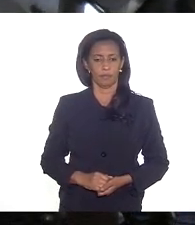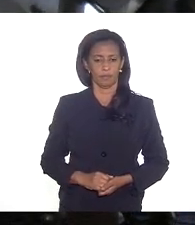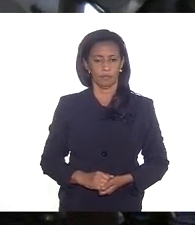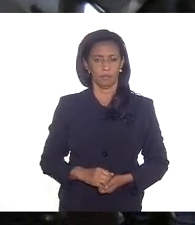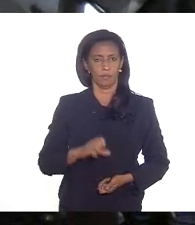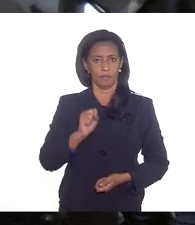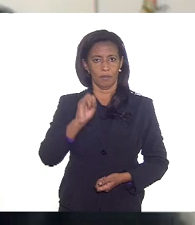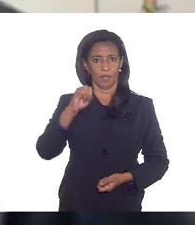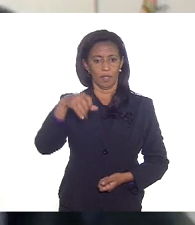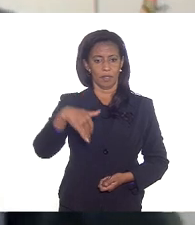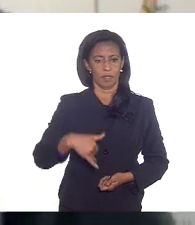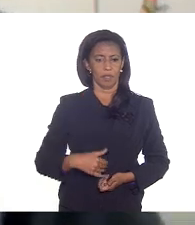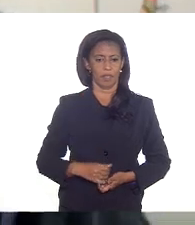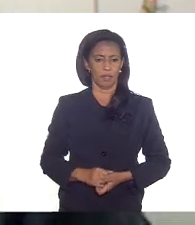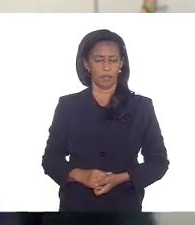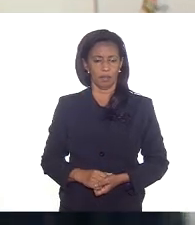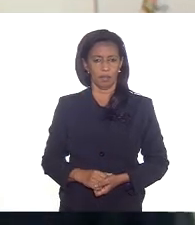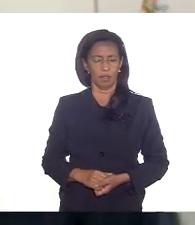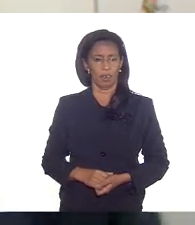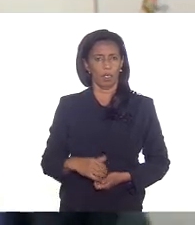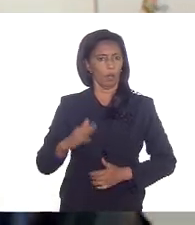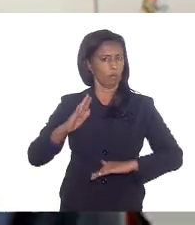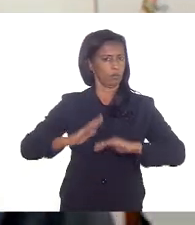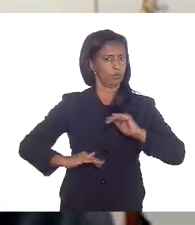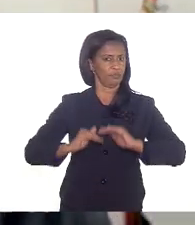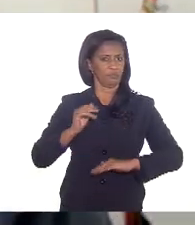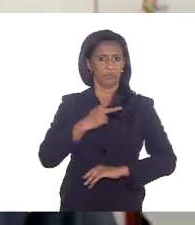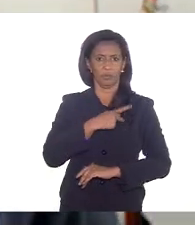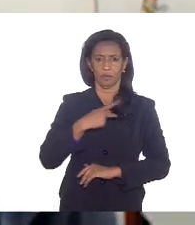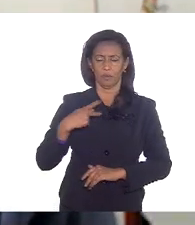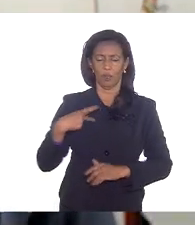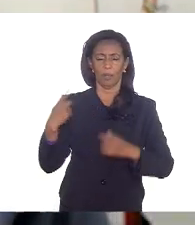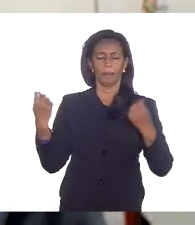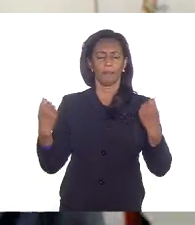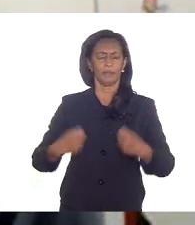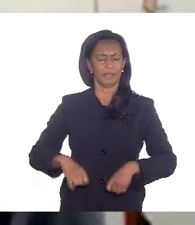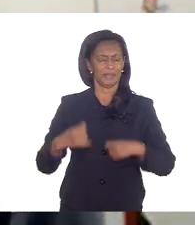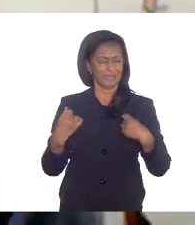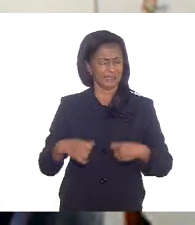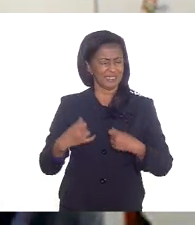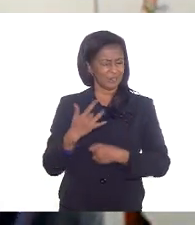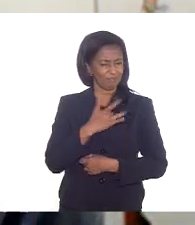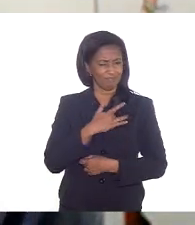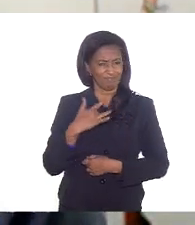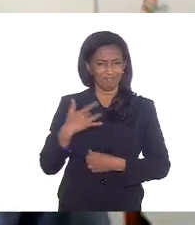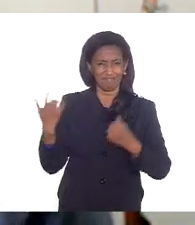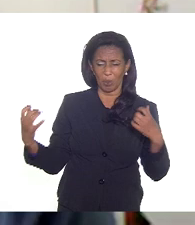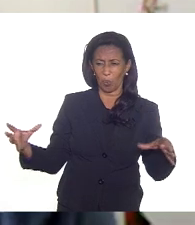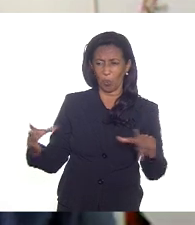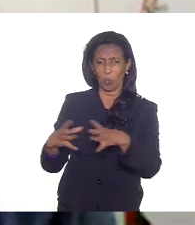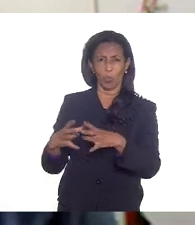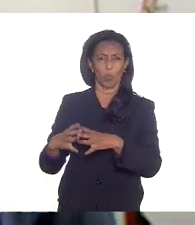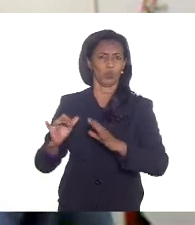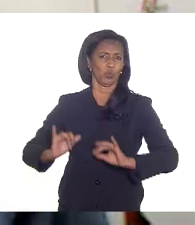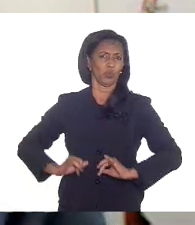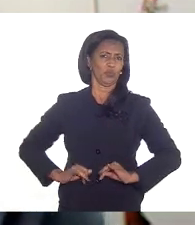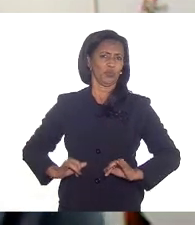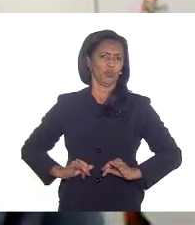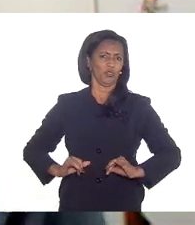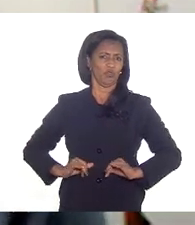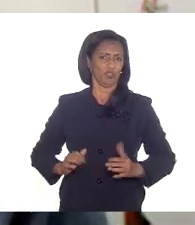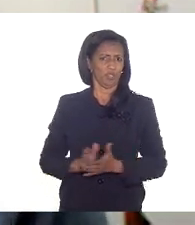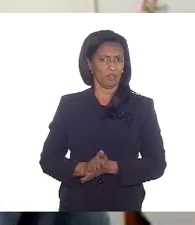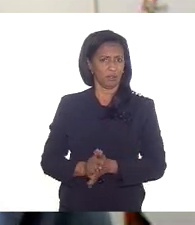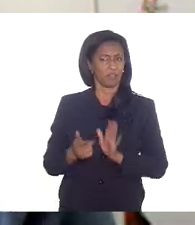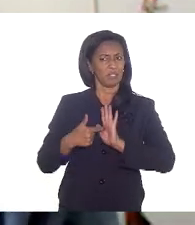a você senhor presidente profissionais da Saúde merecem seu PCs uma categoria muito sofrida e